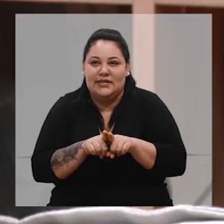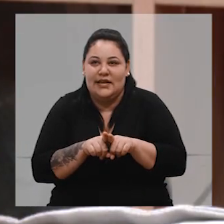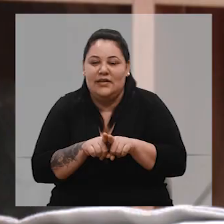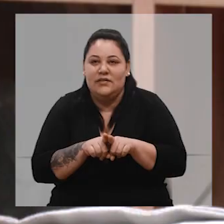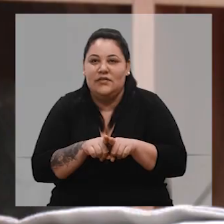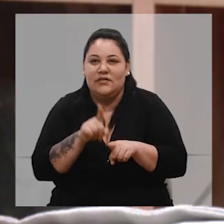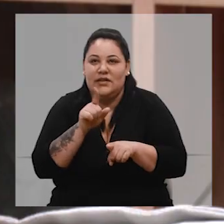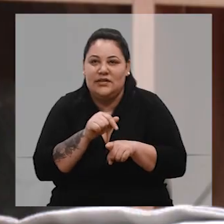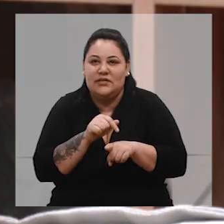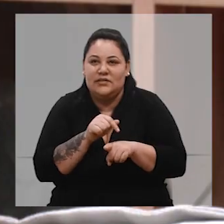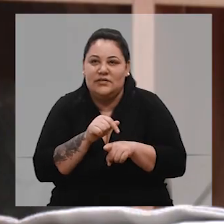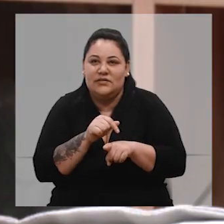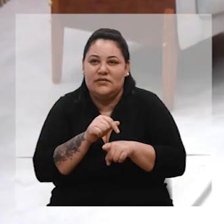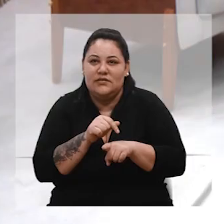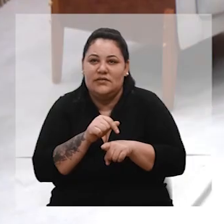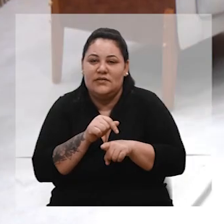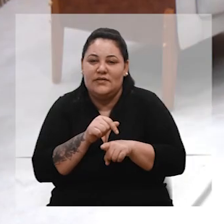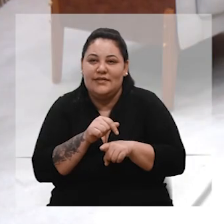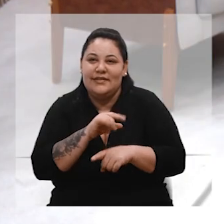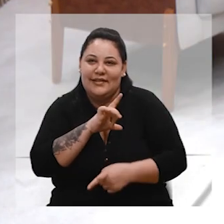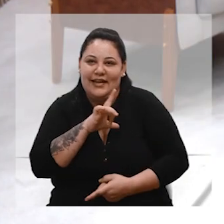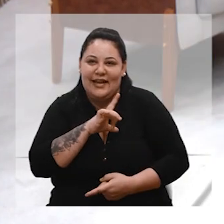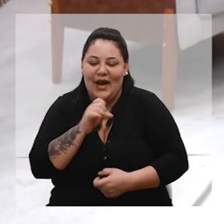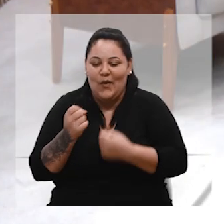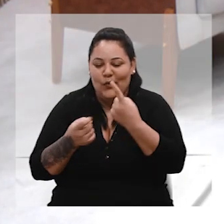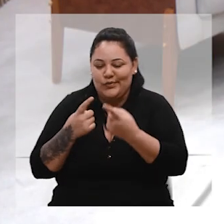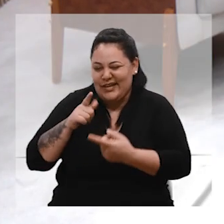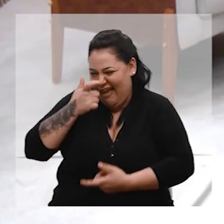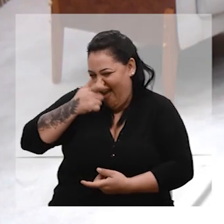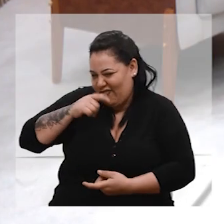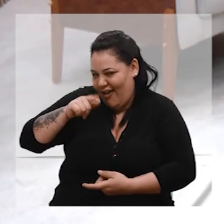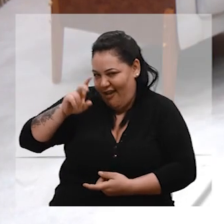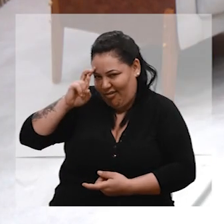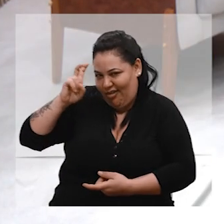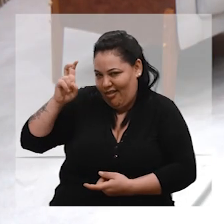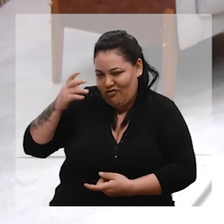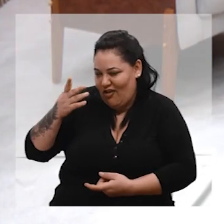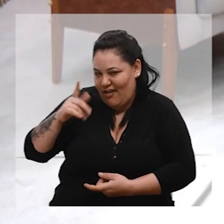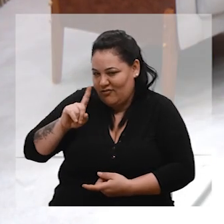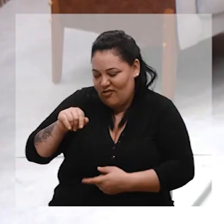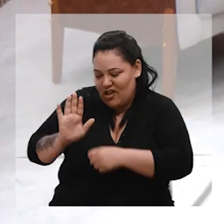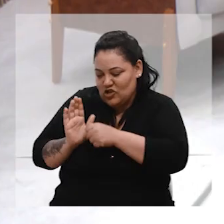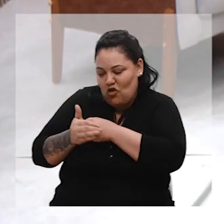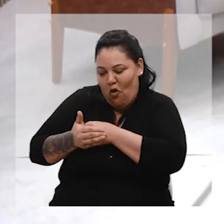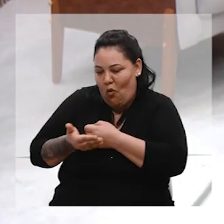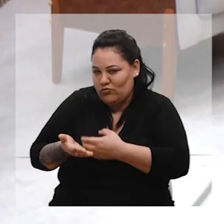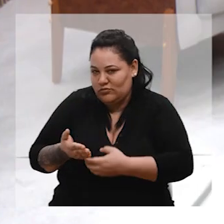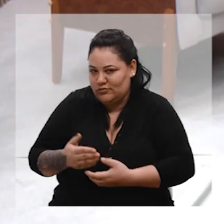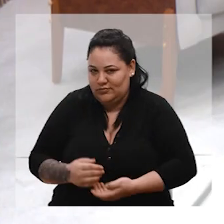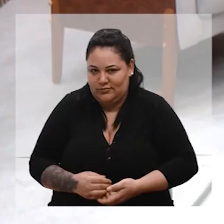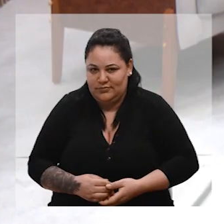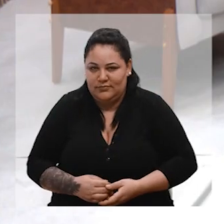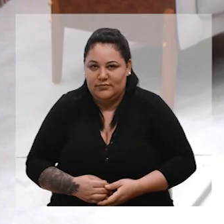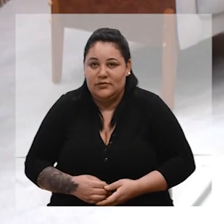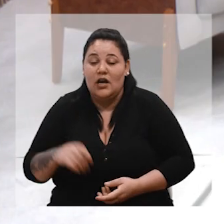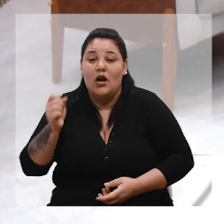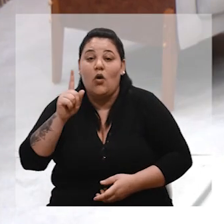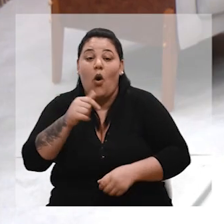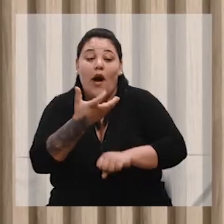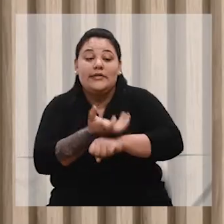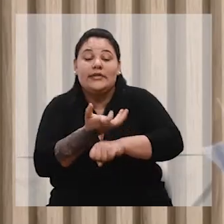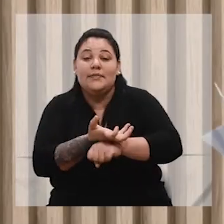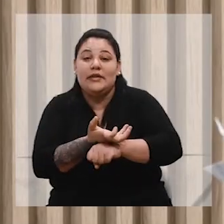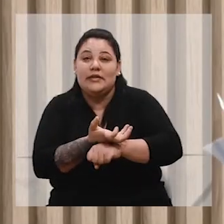Tem, sempre tem. Sempre tem. Os que acham que são invisíveis. Esconde. Léo, qual